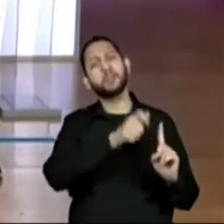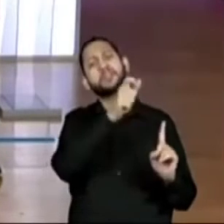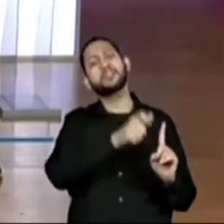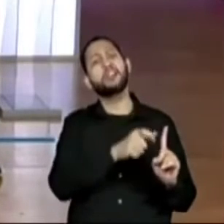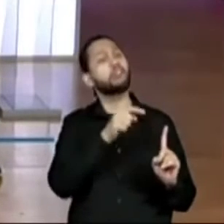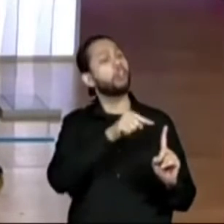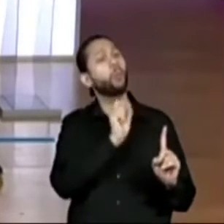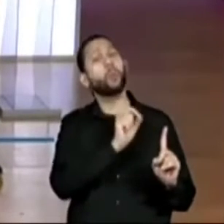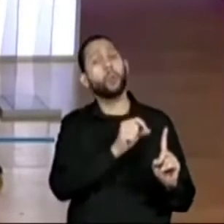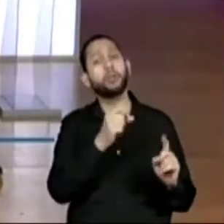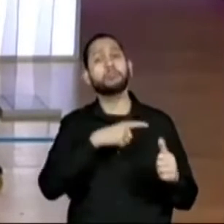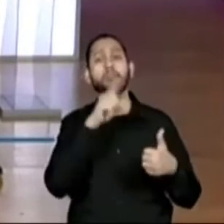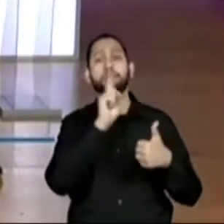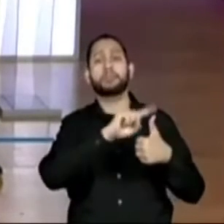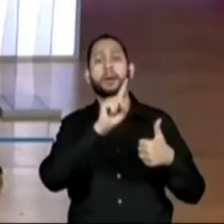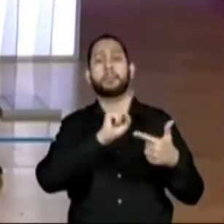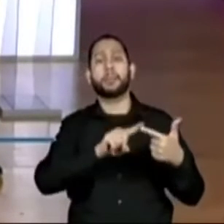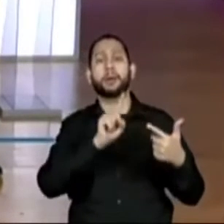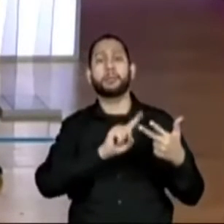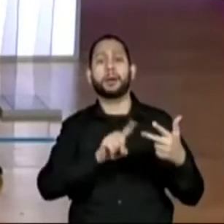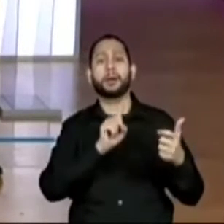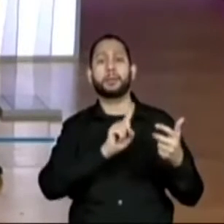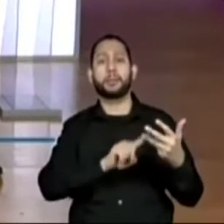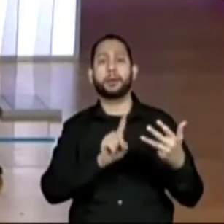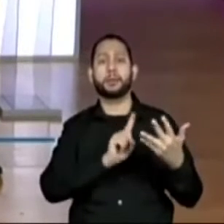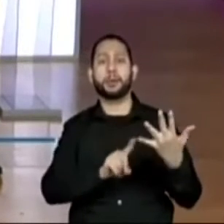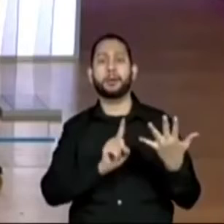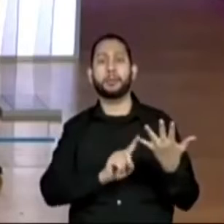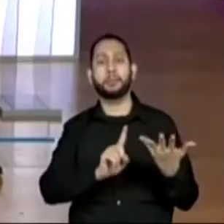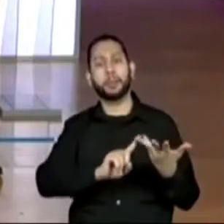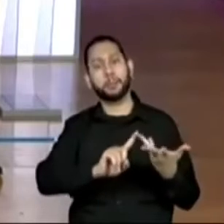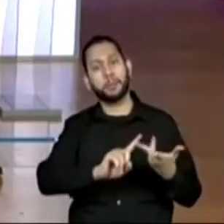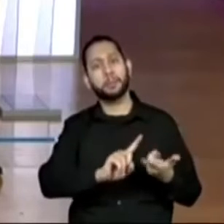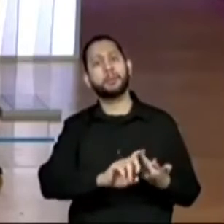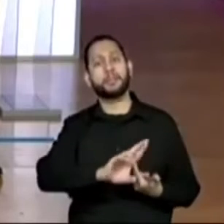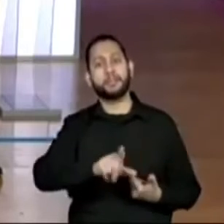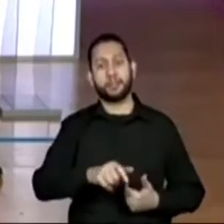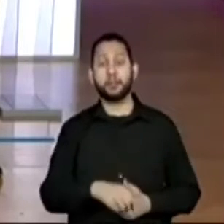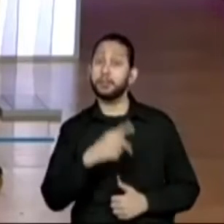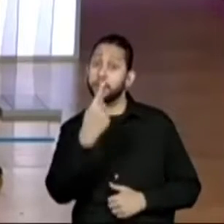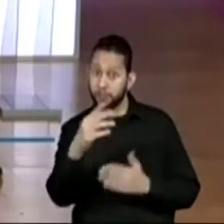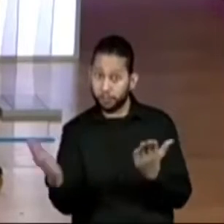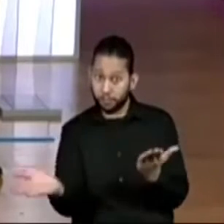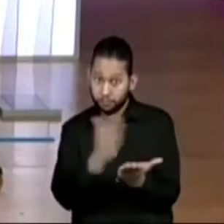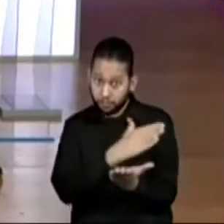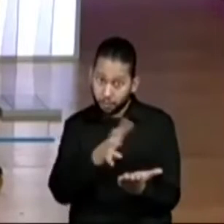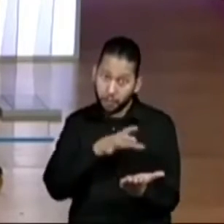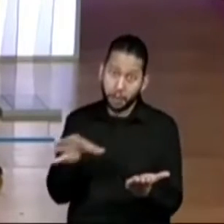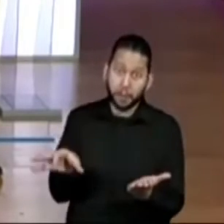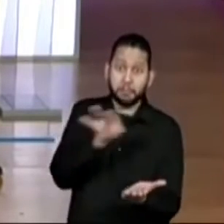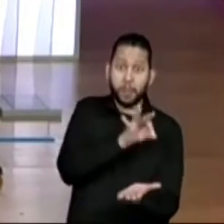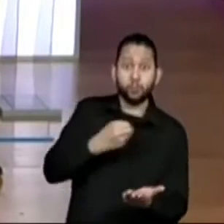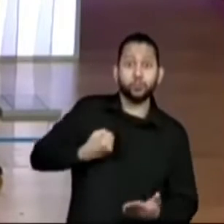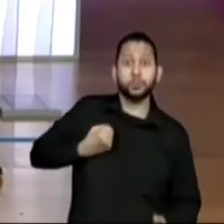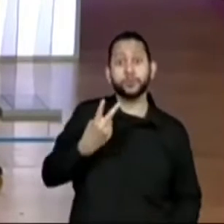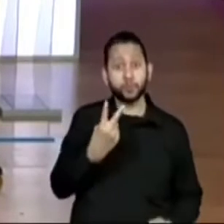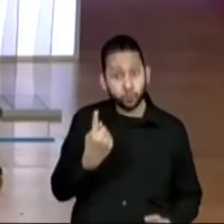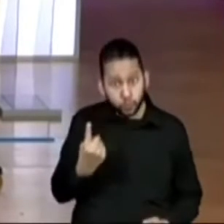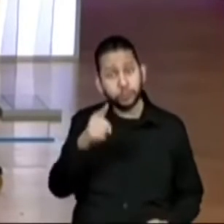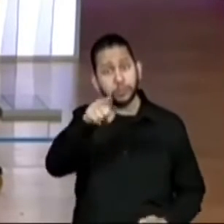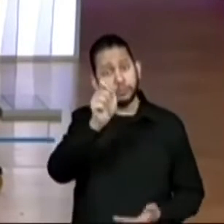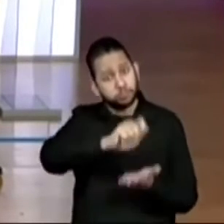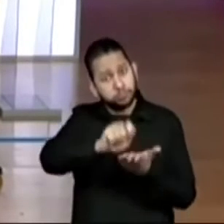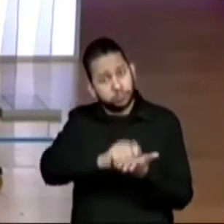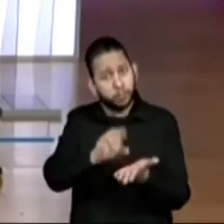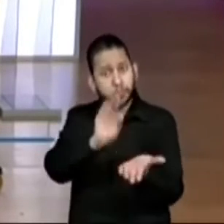vocês podem ir colocando aí no seu caderno, na página 21, certo? Agora, aonde será